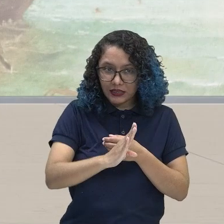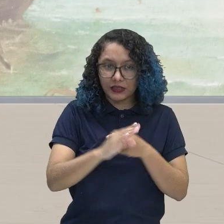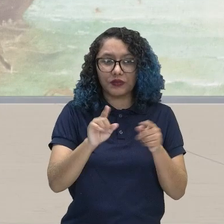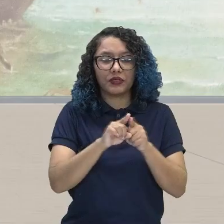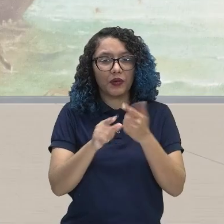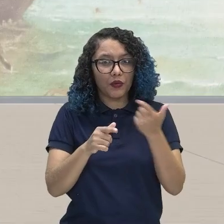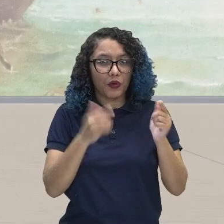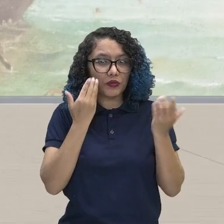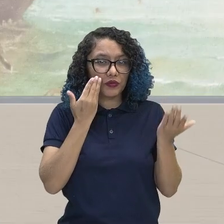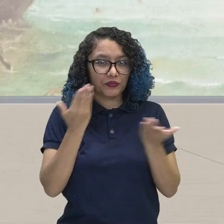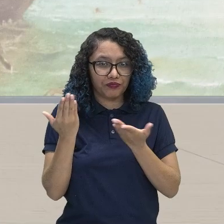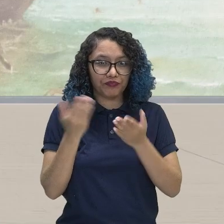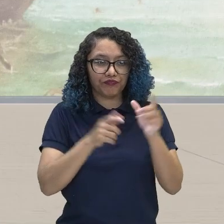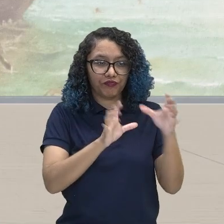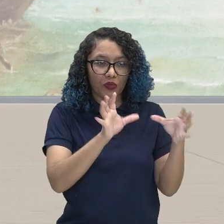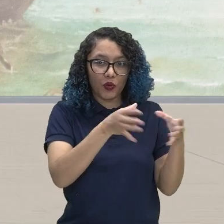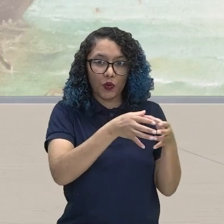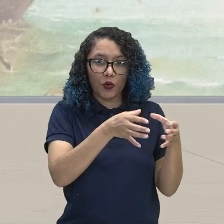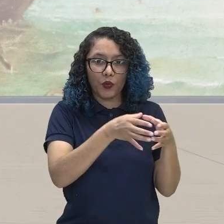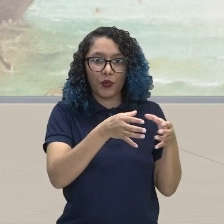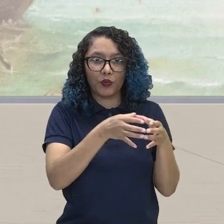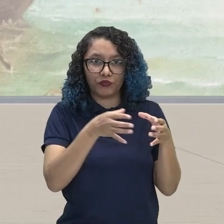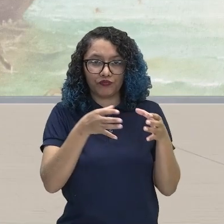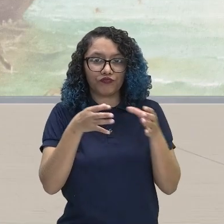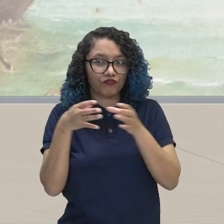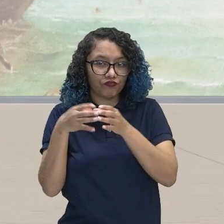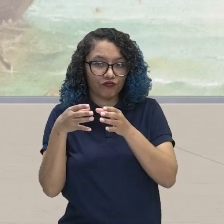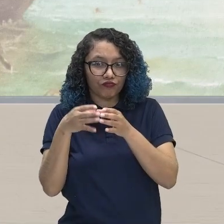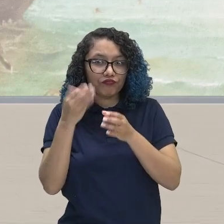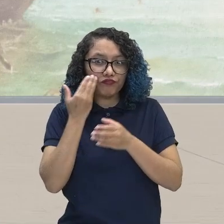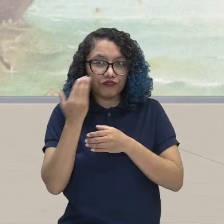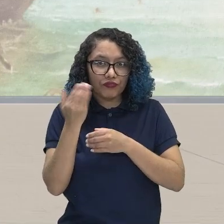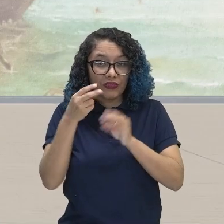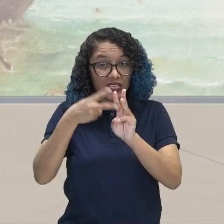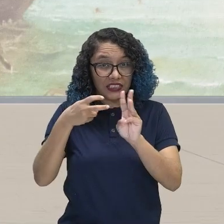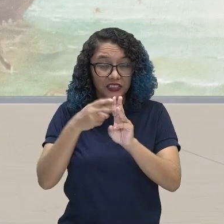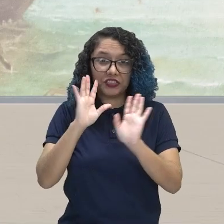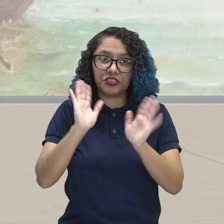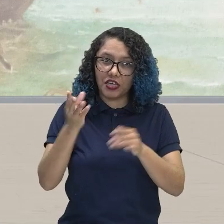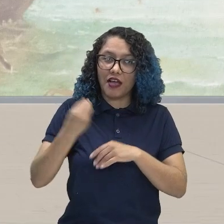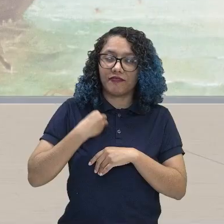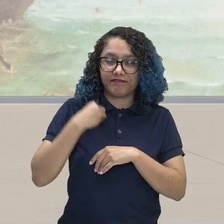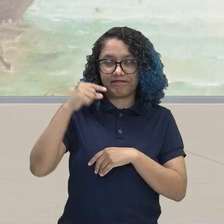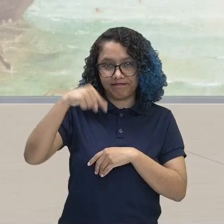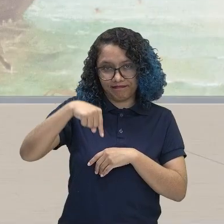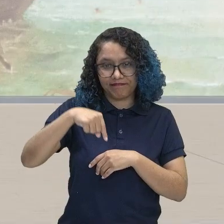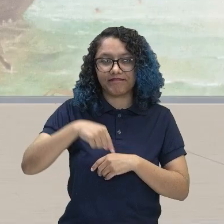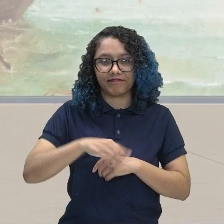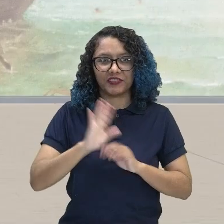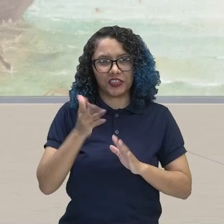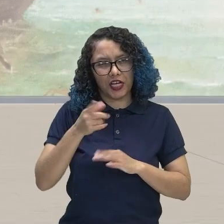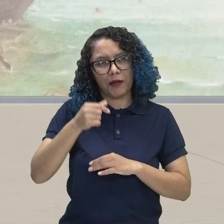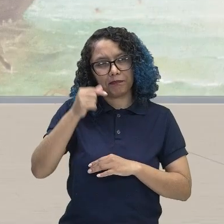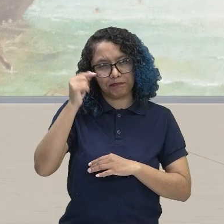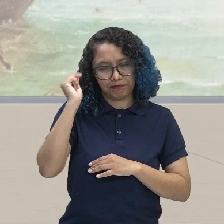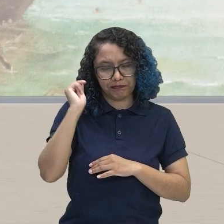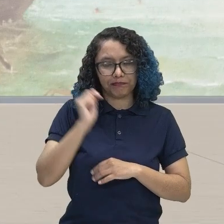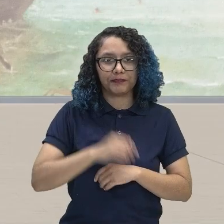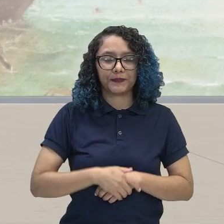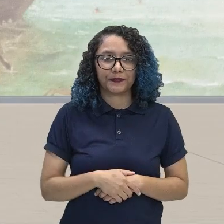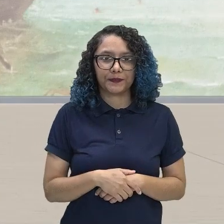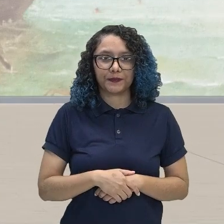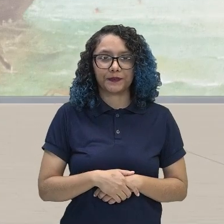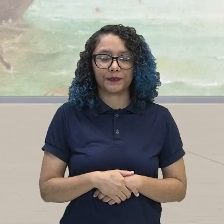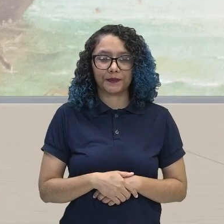índios, né, os quais estavam aqui, né, desde sempre.